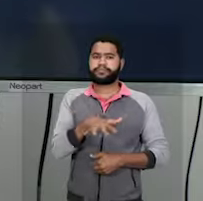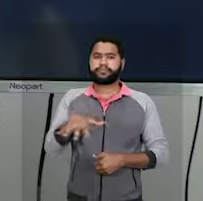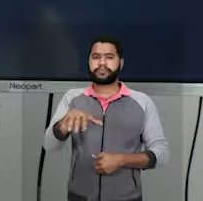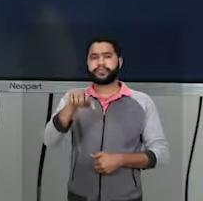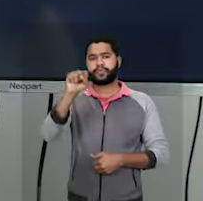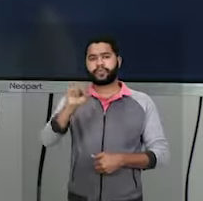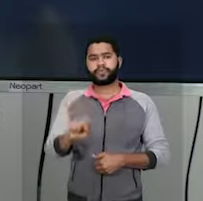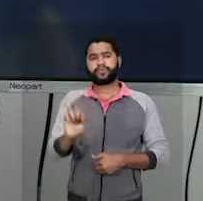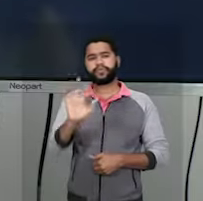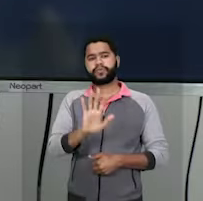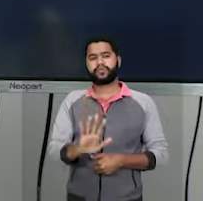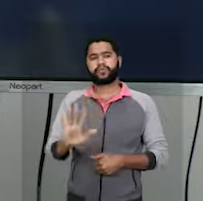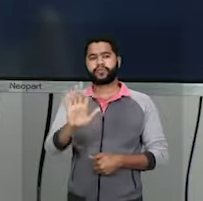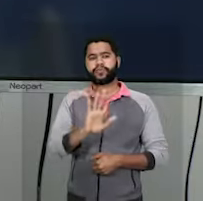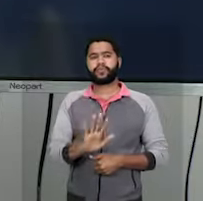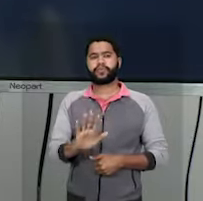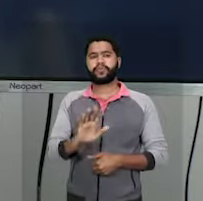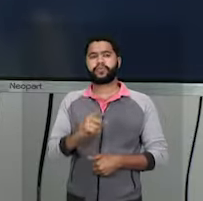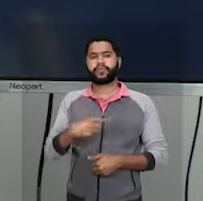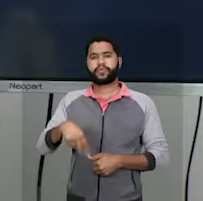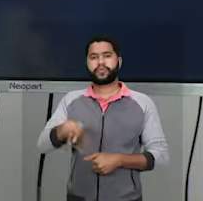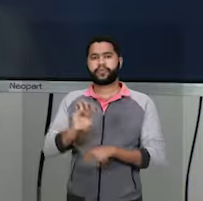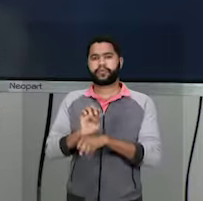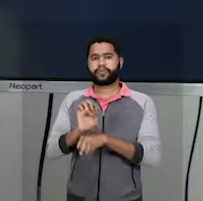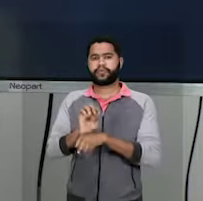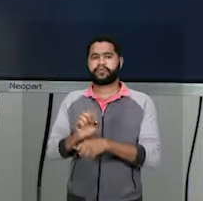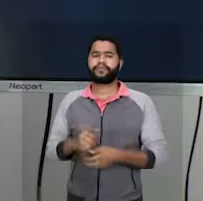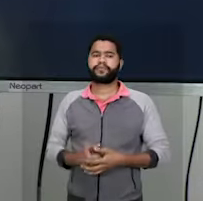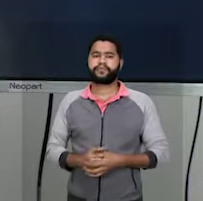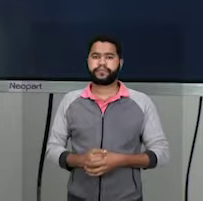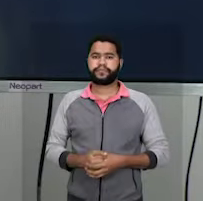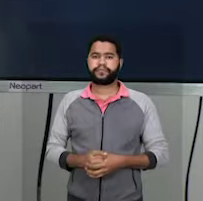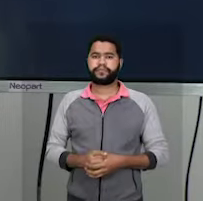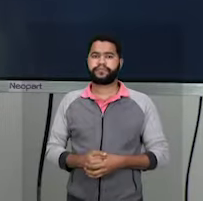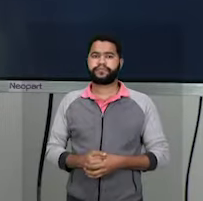região sudeste que a região onde está o nosso estado